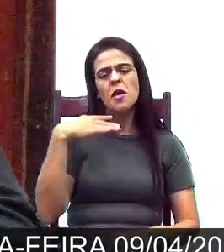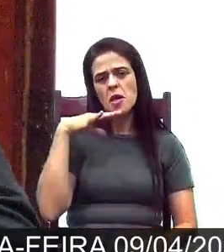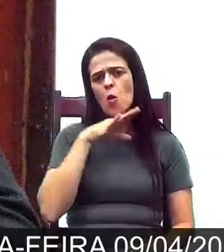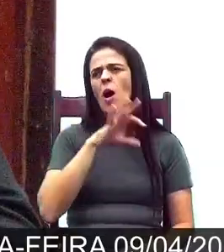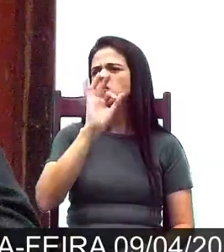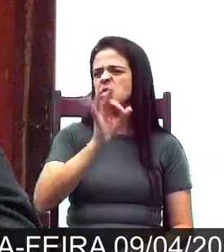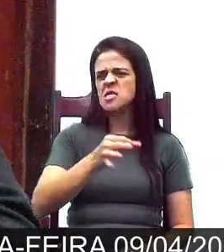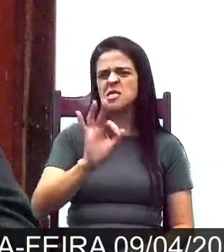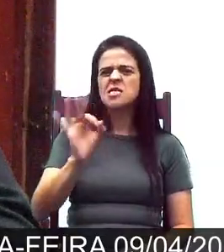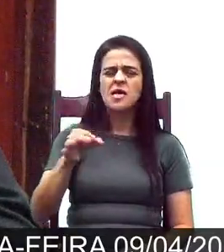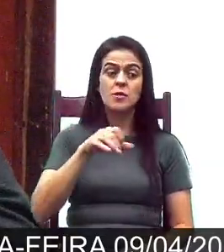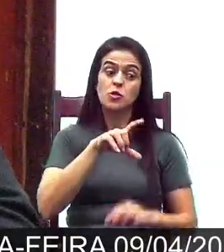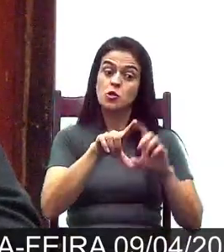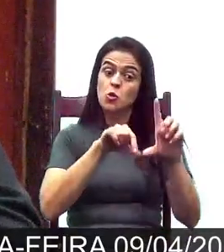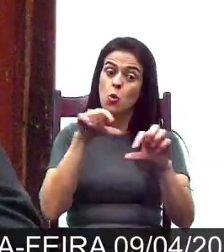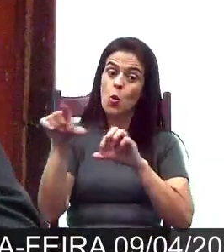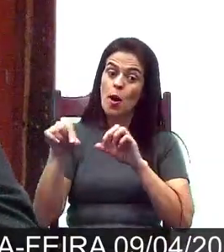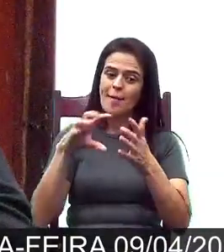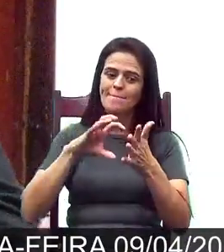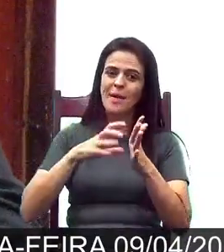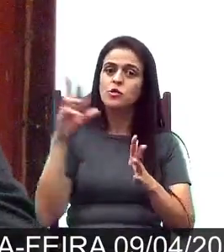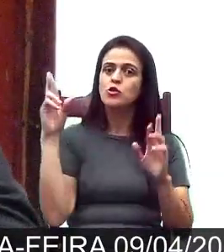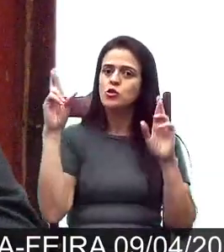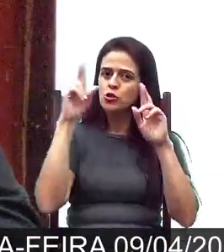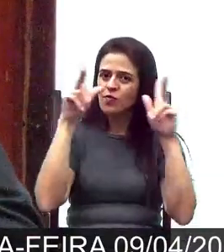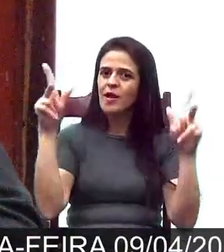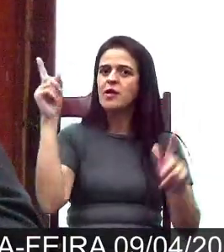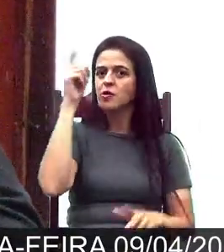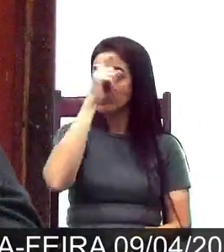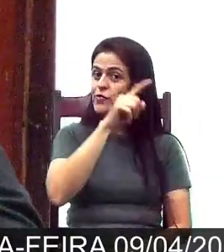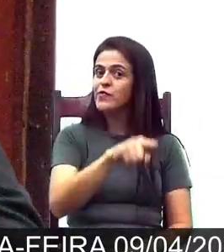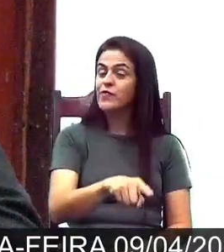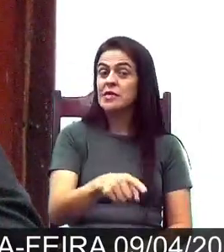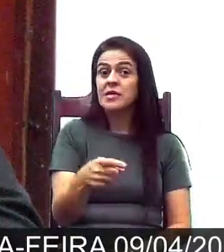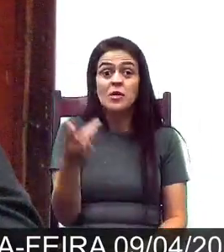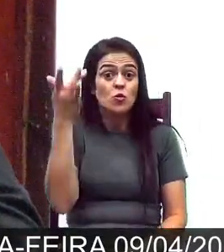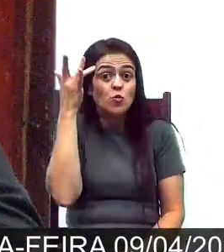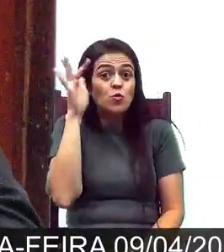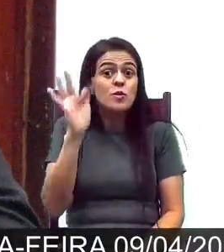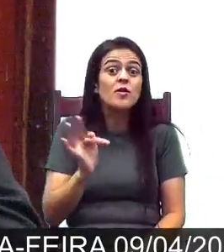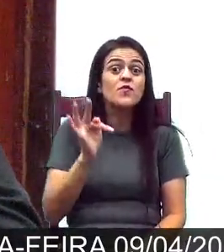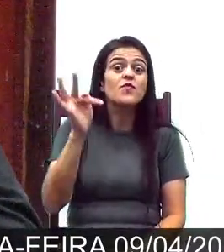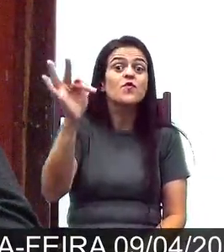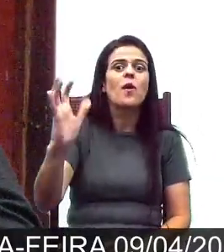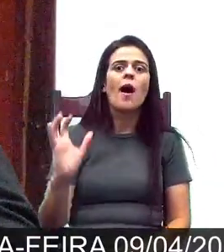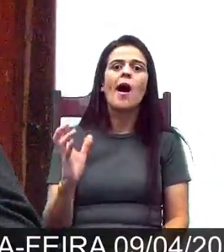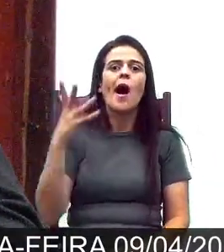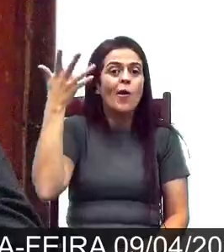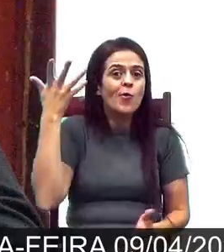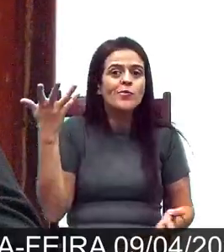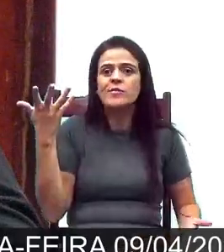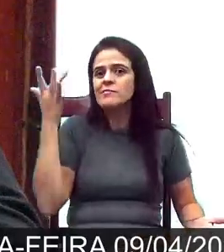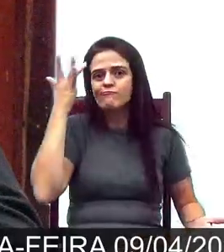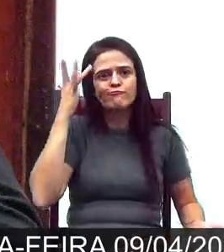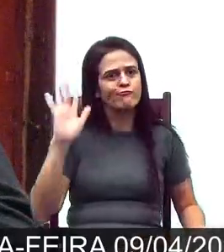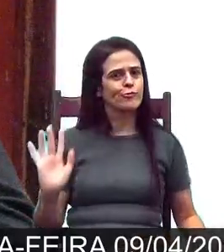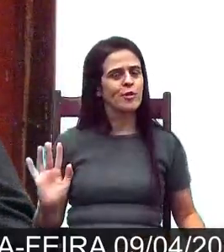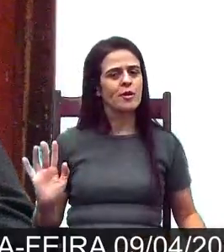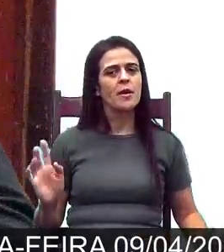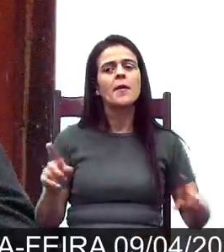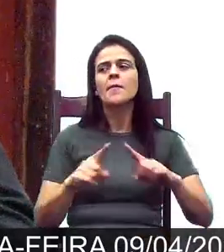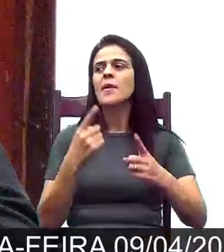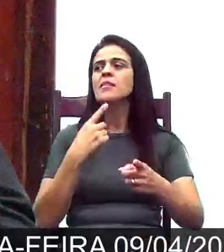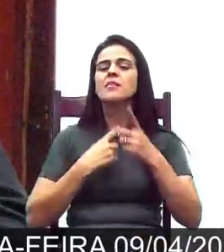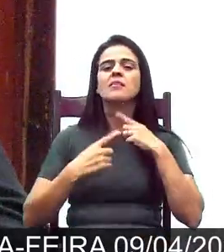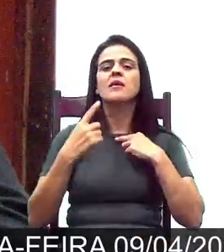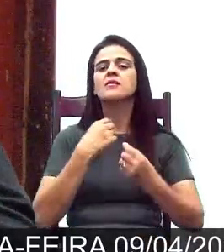decisão acertada. Não é fácil você prever uma coisa que vai acontecer em agosto, mas a legislação pede isso aí. Então,